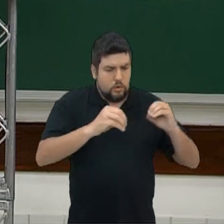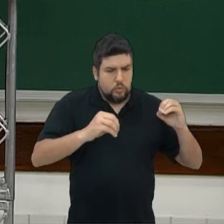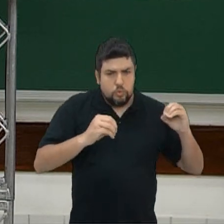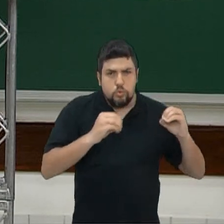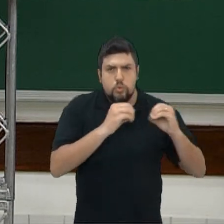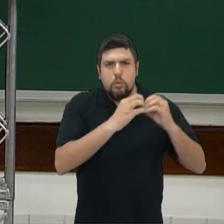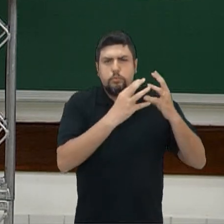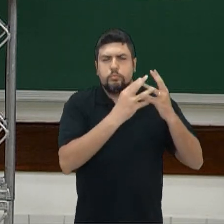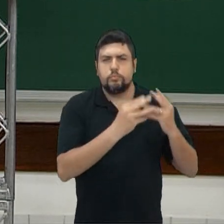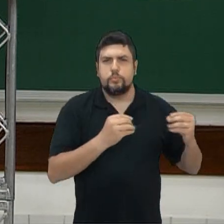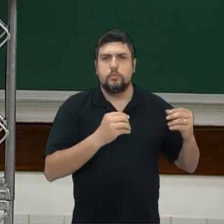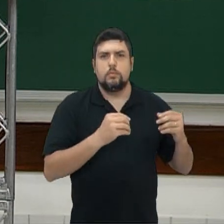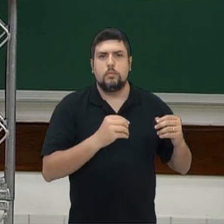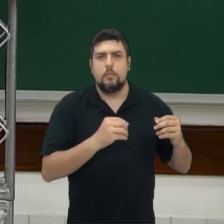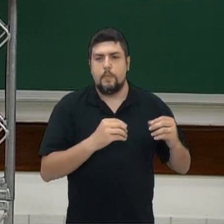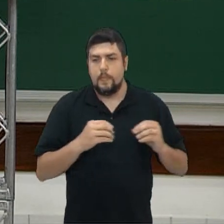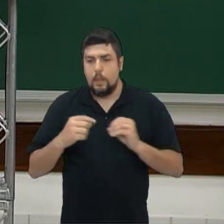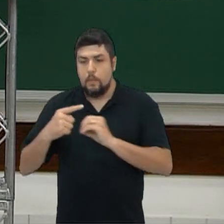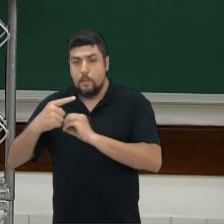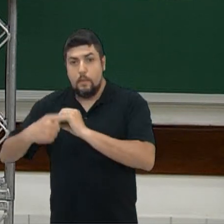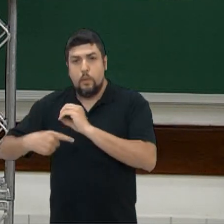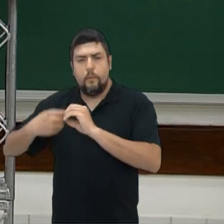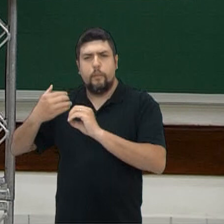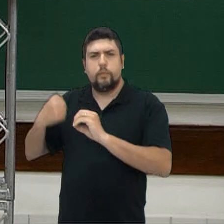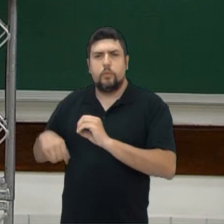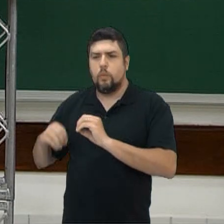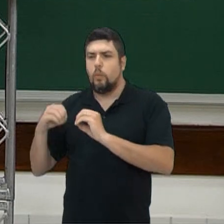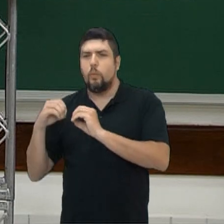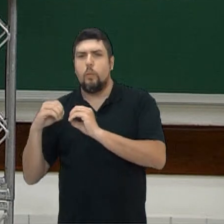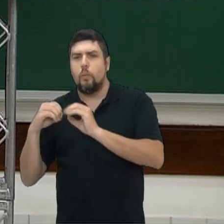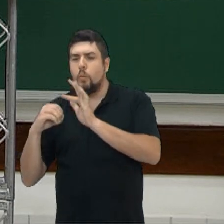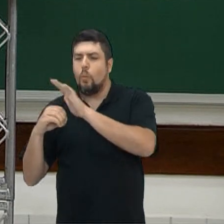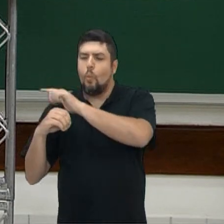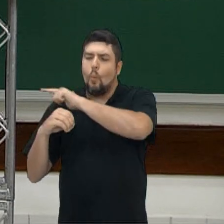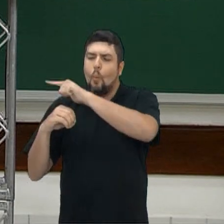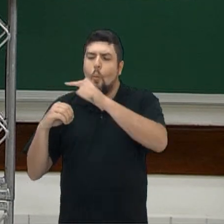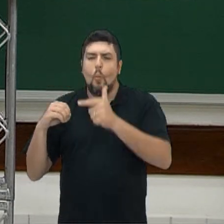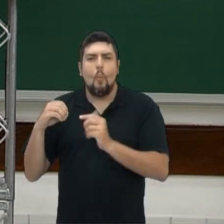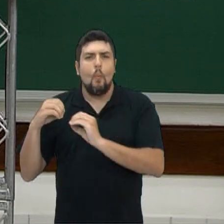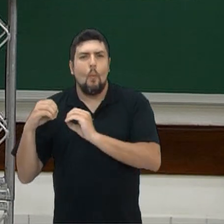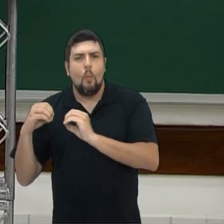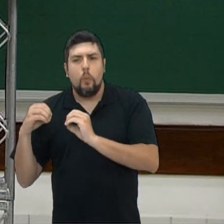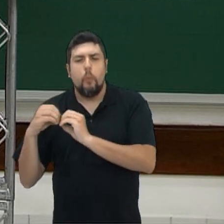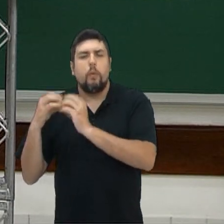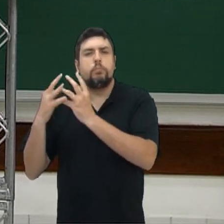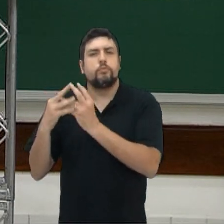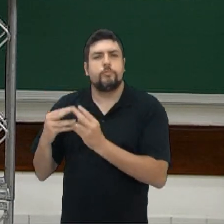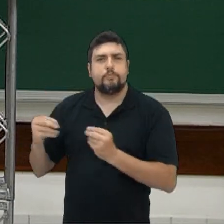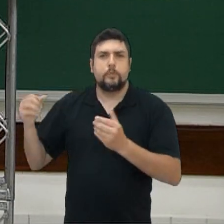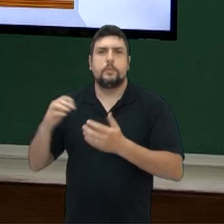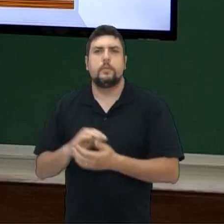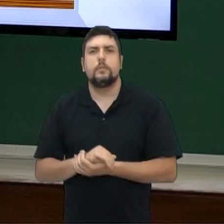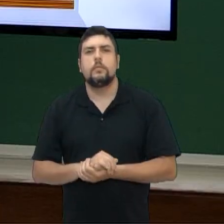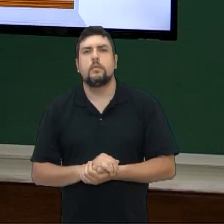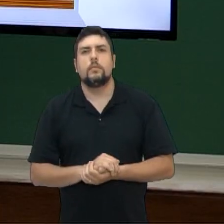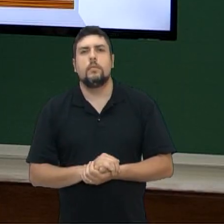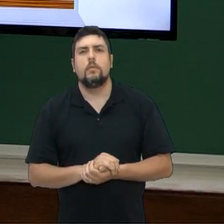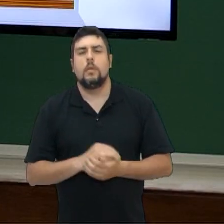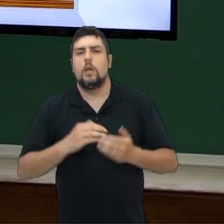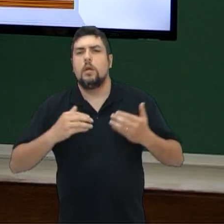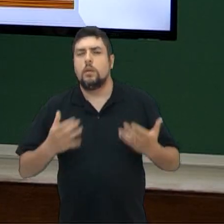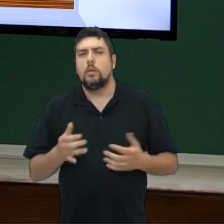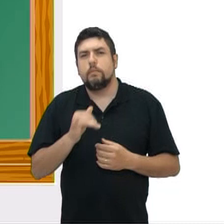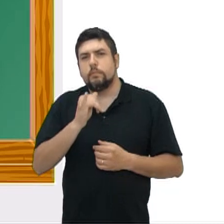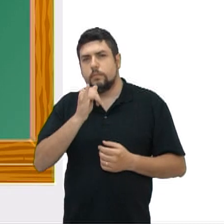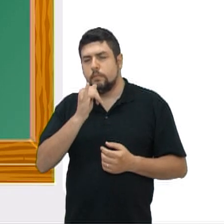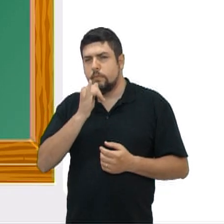moléculas apolares dissolvem moléculas apolares. Beleza? Então, por exemplo, nós